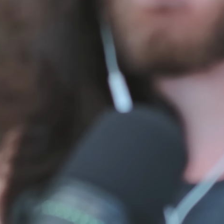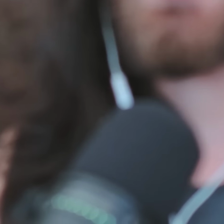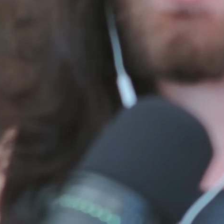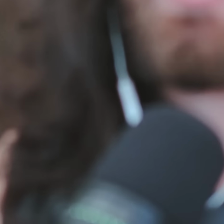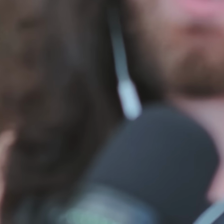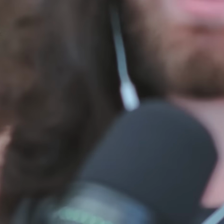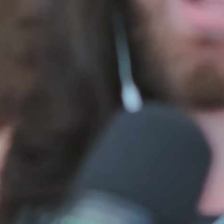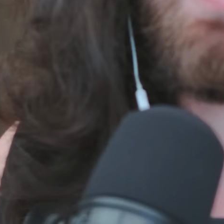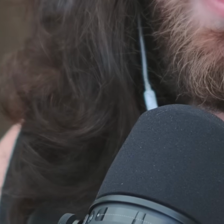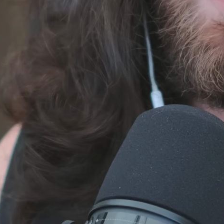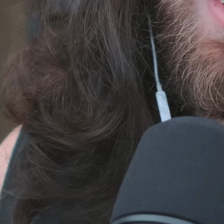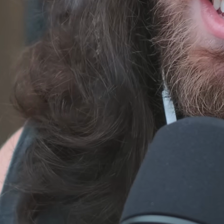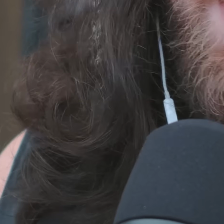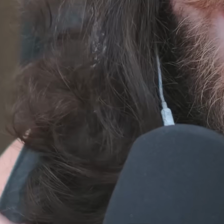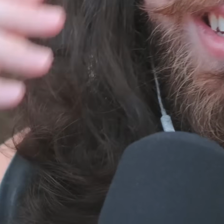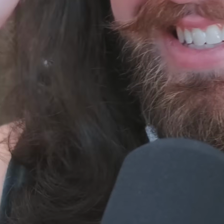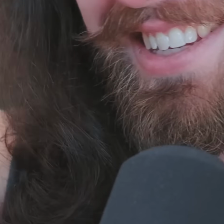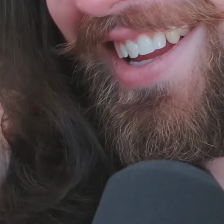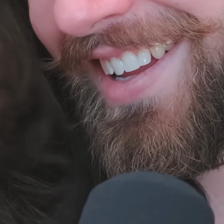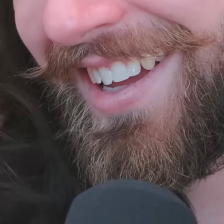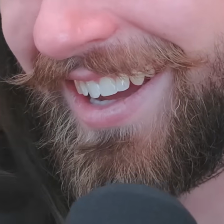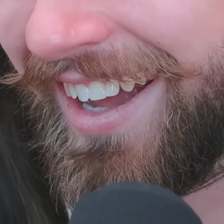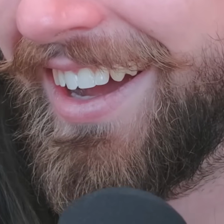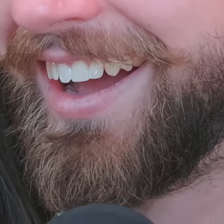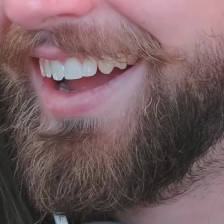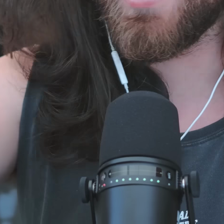Graças a Deus, um deputado para me fazer feliz.